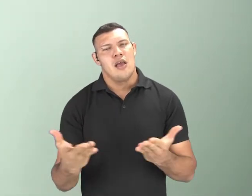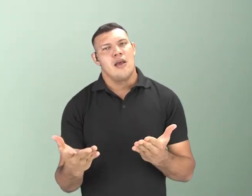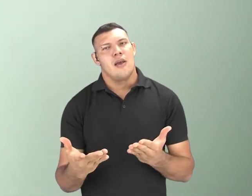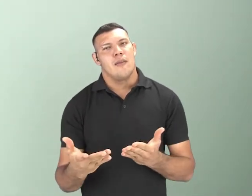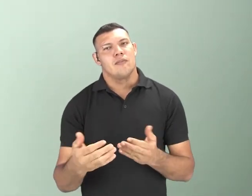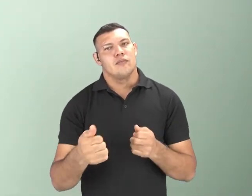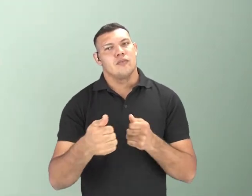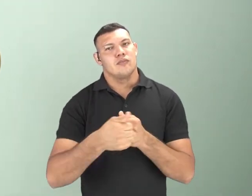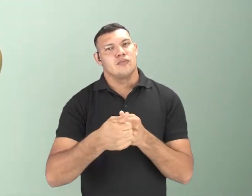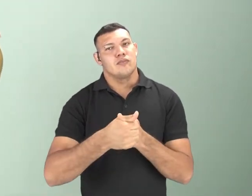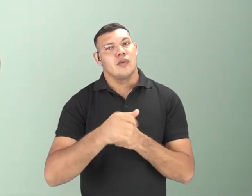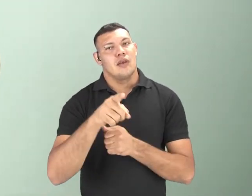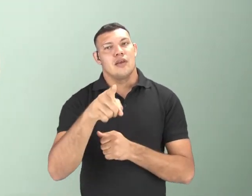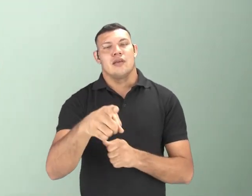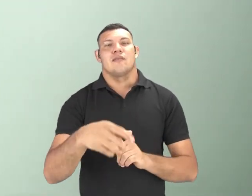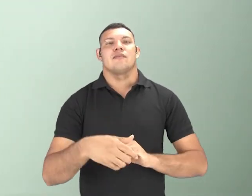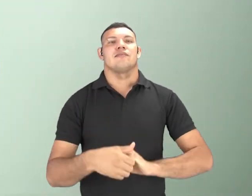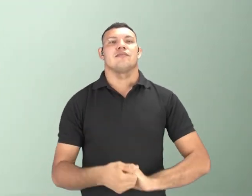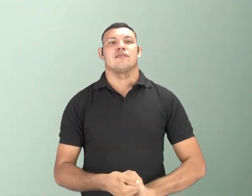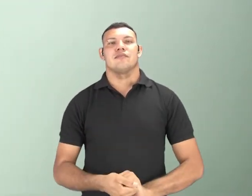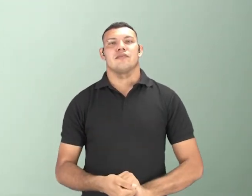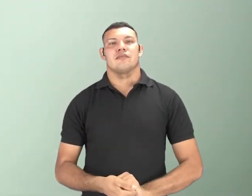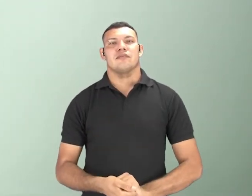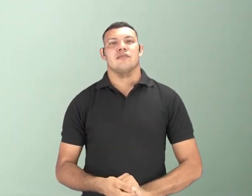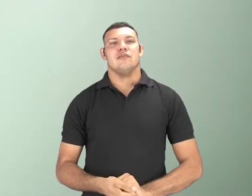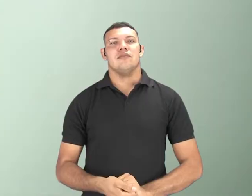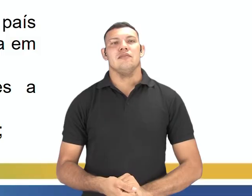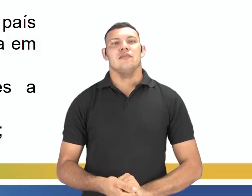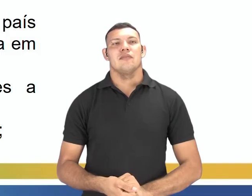você, tá? É